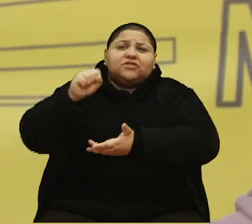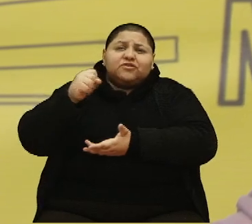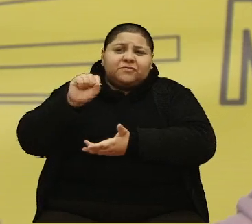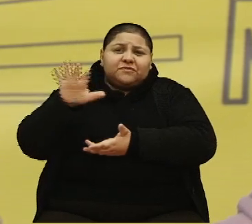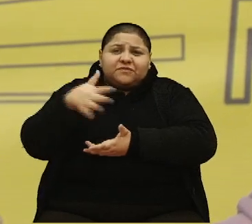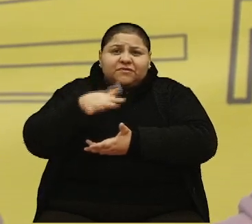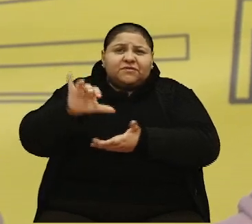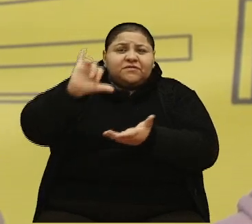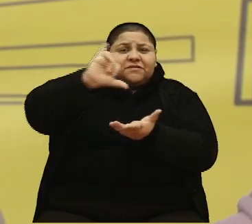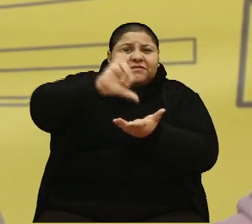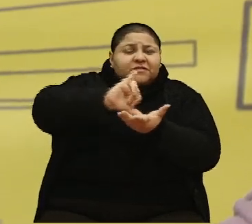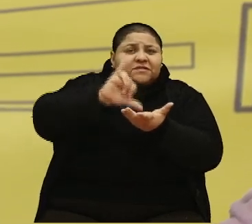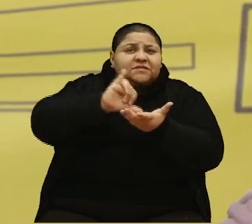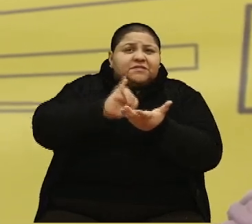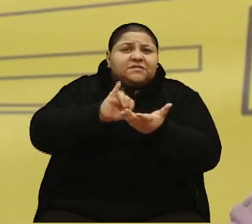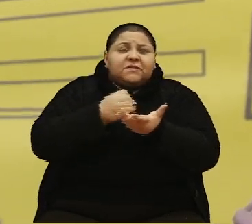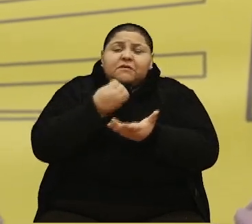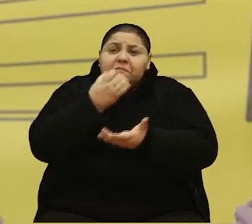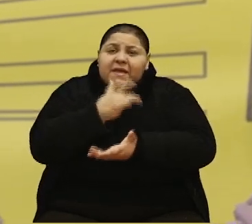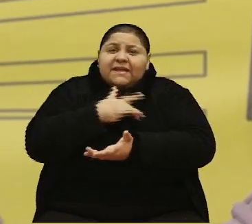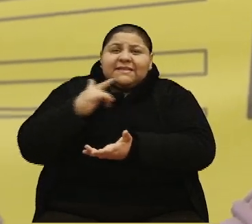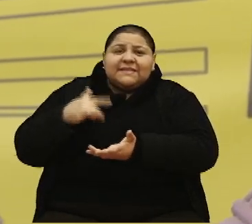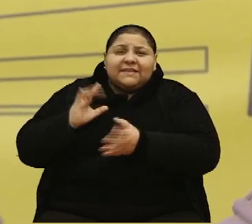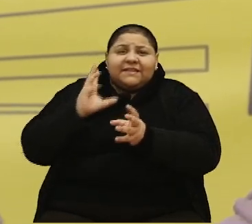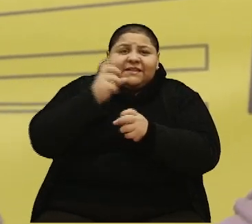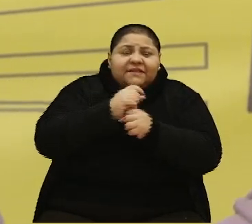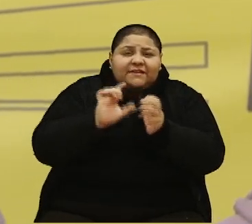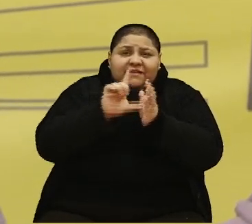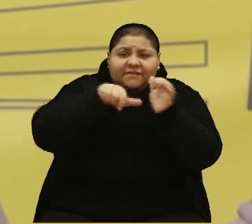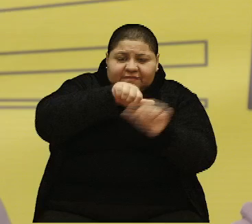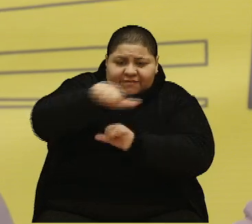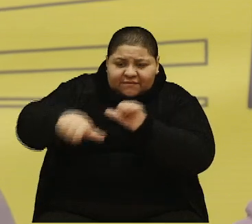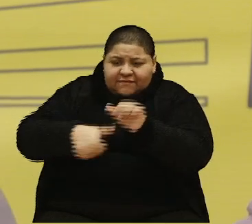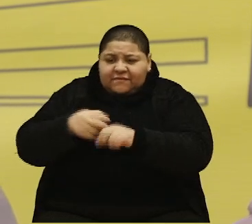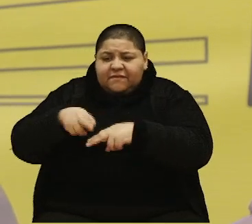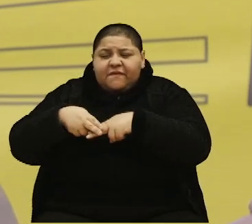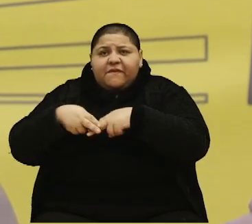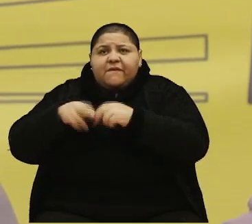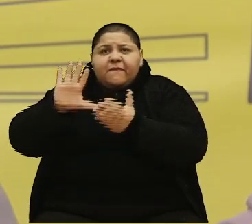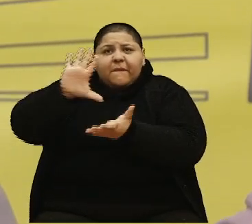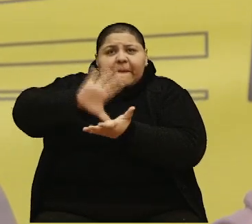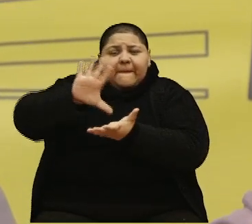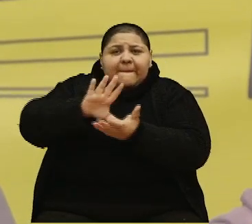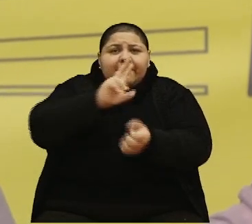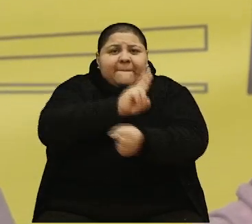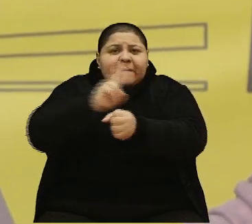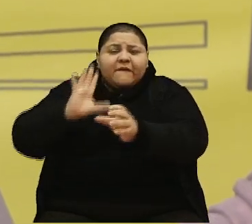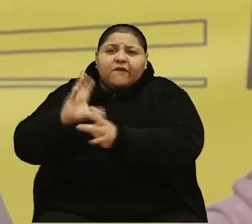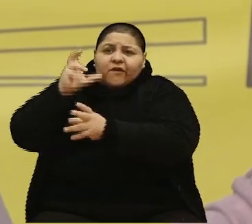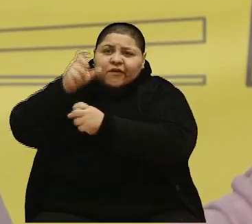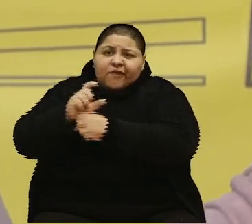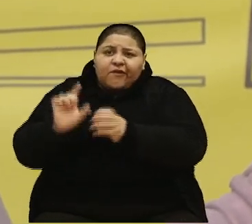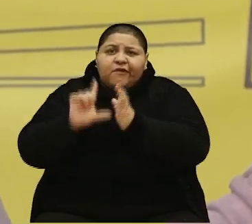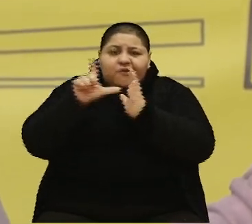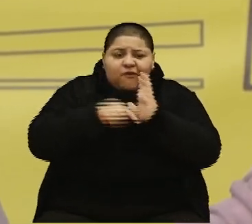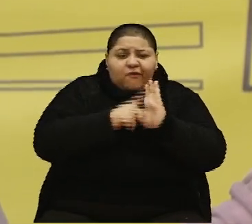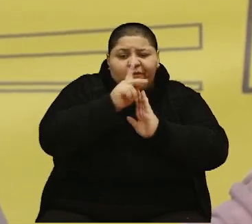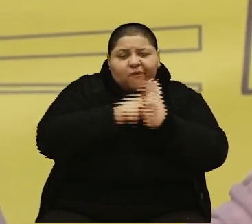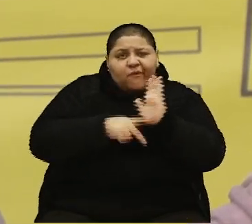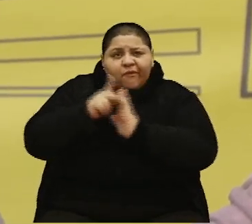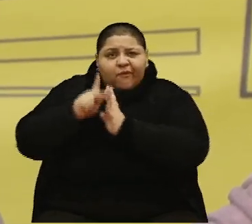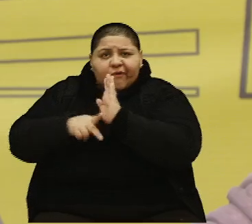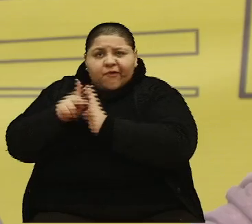que era o Centro de Bem-Estar Animal. Depois foi transformado em Parque de Proteção Animal e, assim, os projetos foram